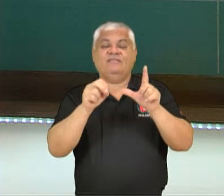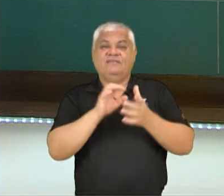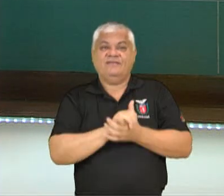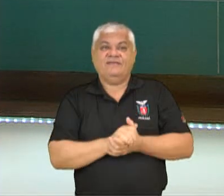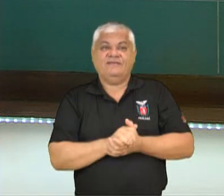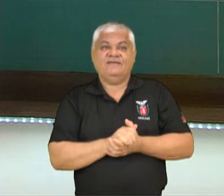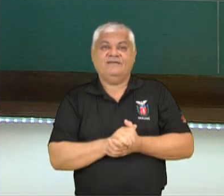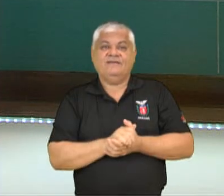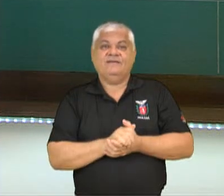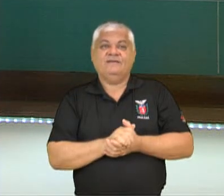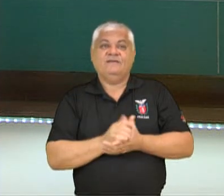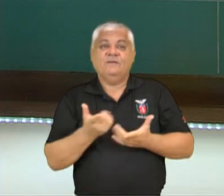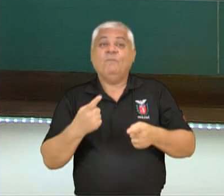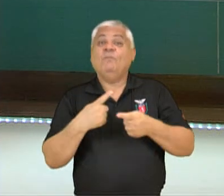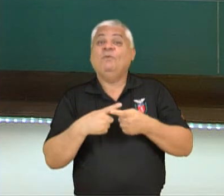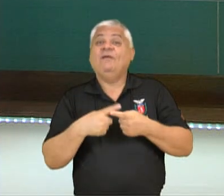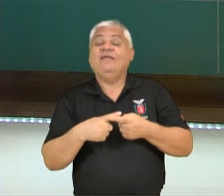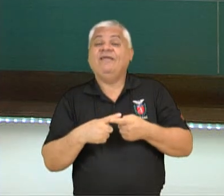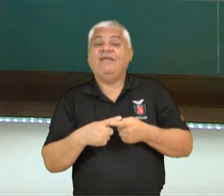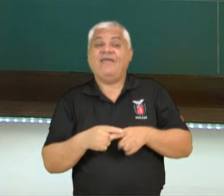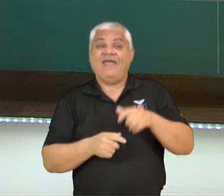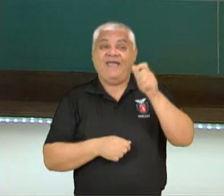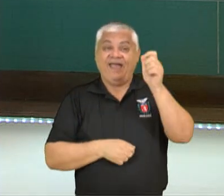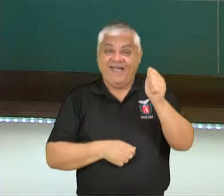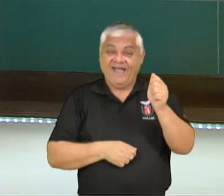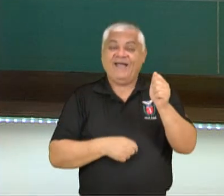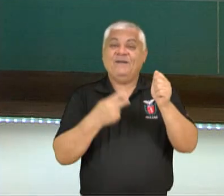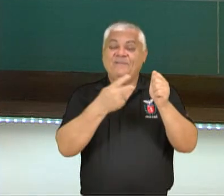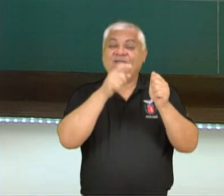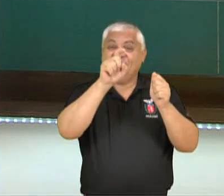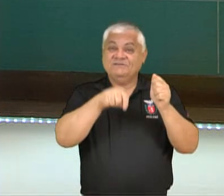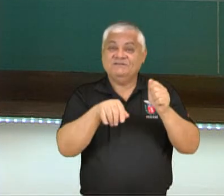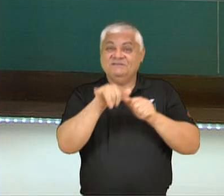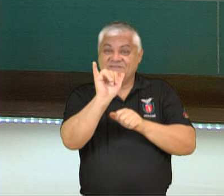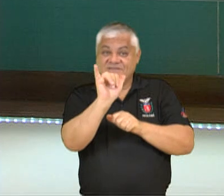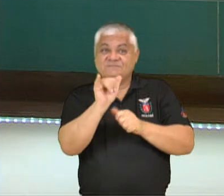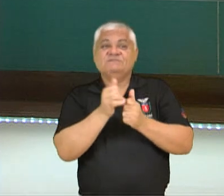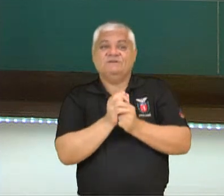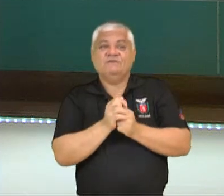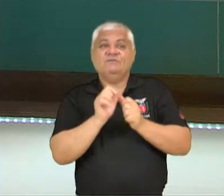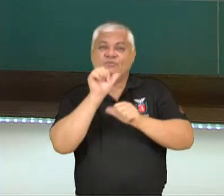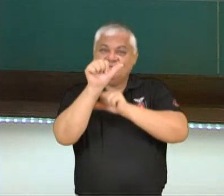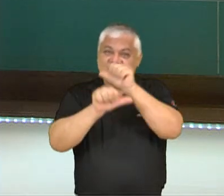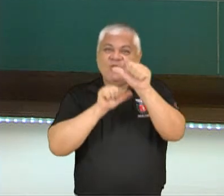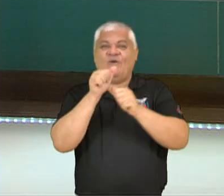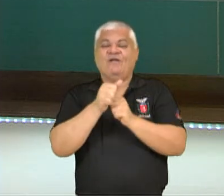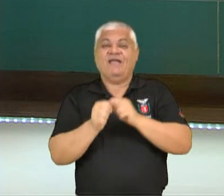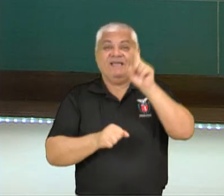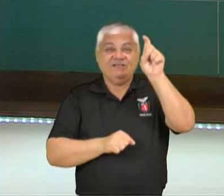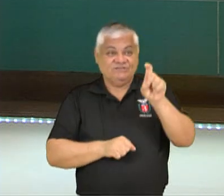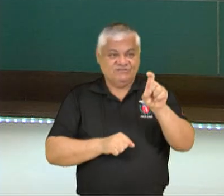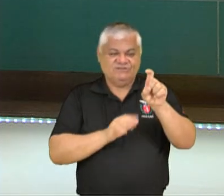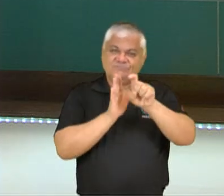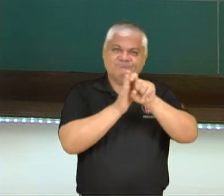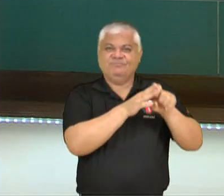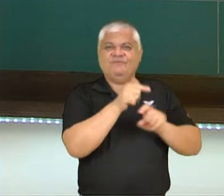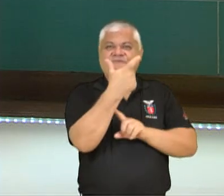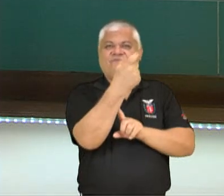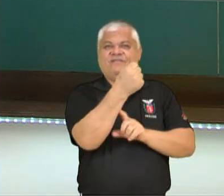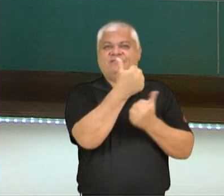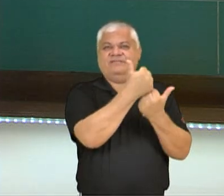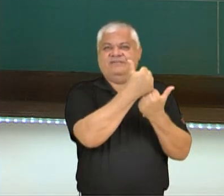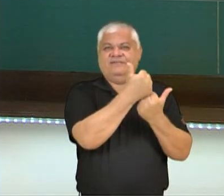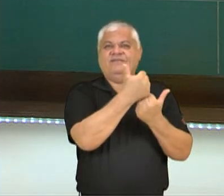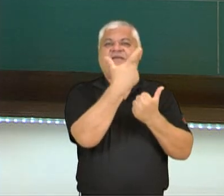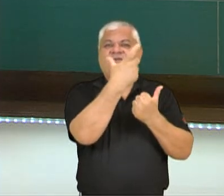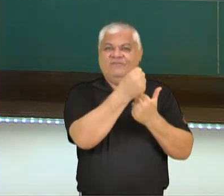Isso está relacionado ao quê? Né? O x vale 20, posso substituir então, né, no lugar do x ali na função para determinar